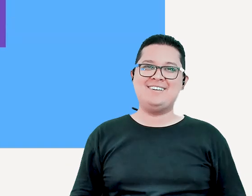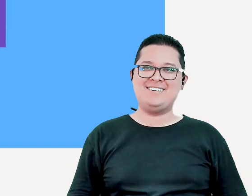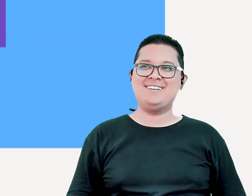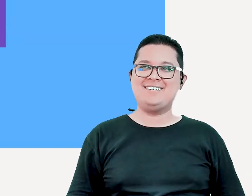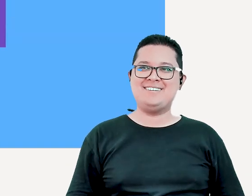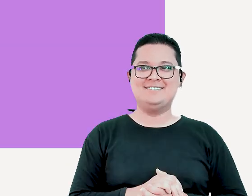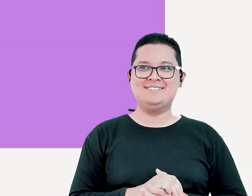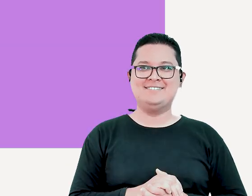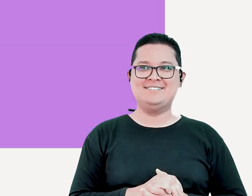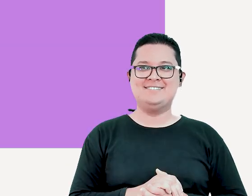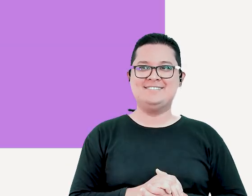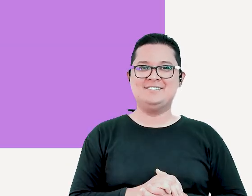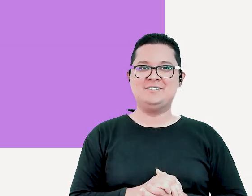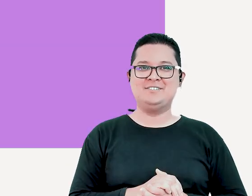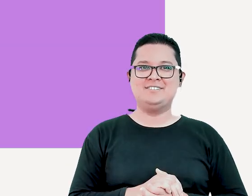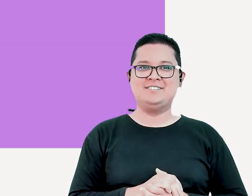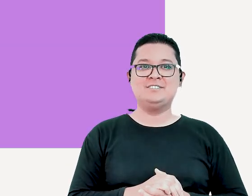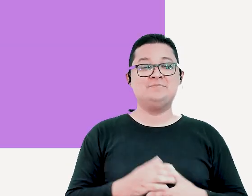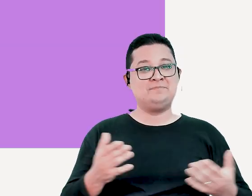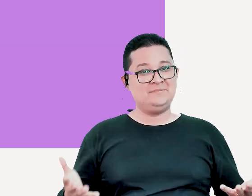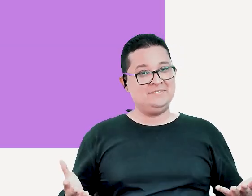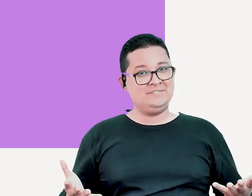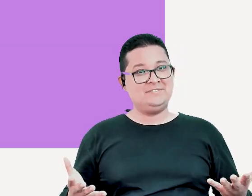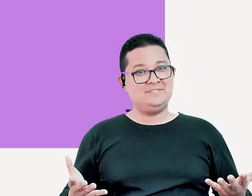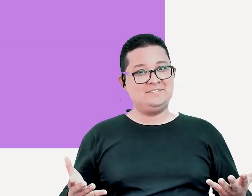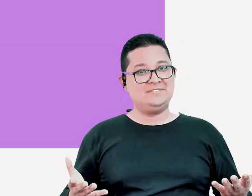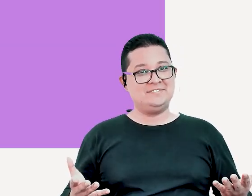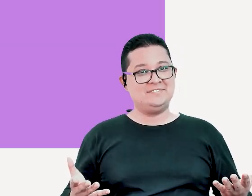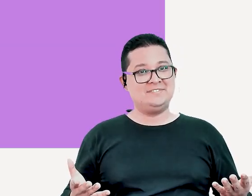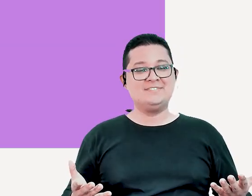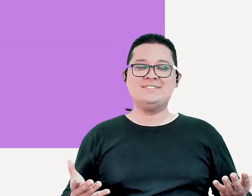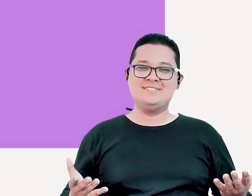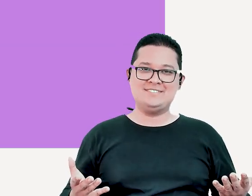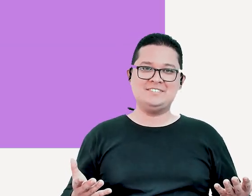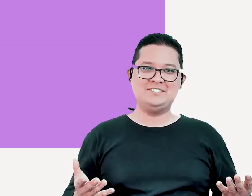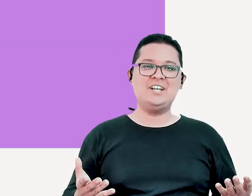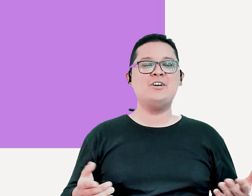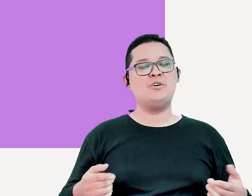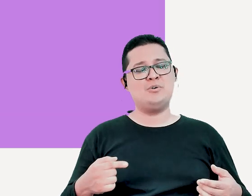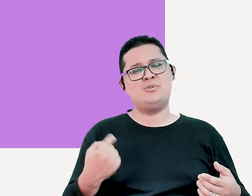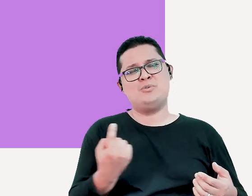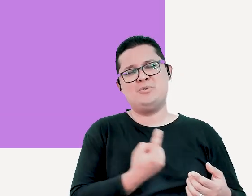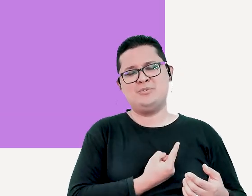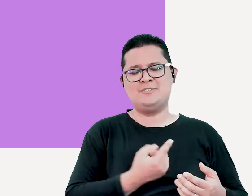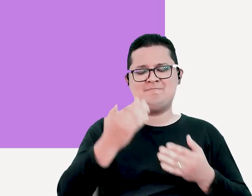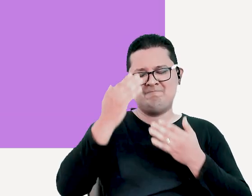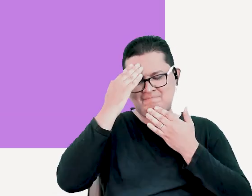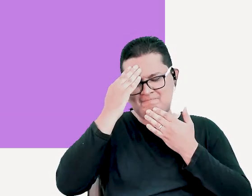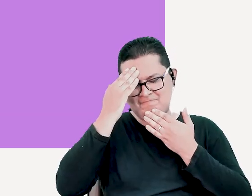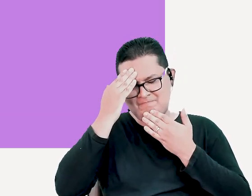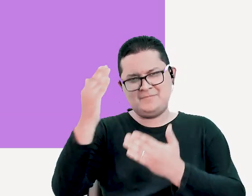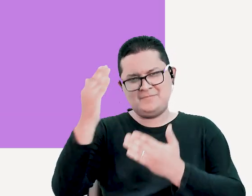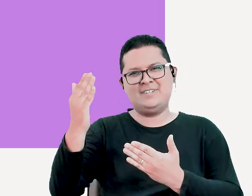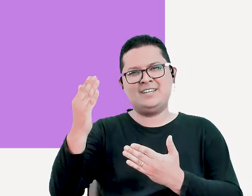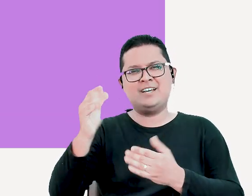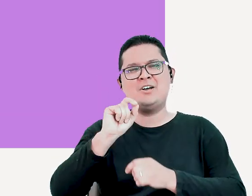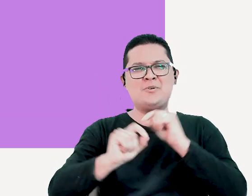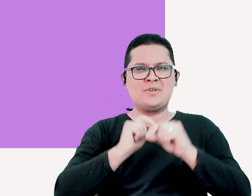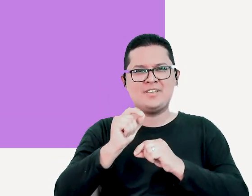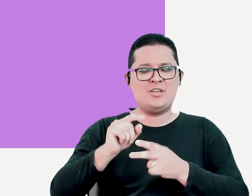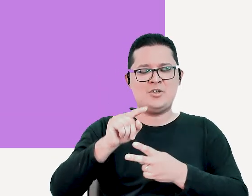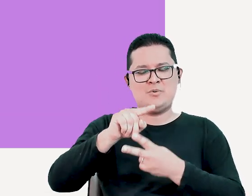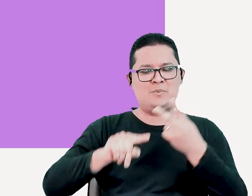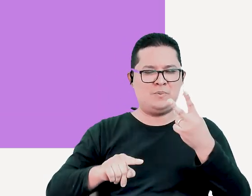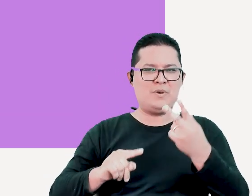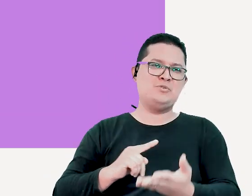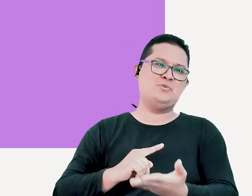Maravilhosa. Bom, gente, não precisa nem falar que a gente precisa agradecer demais aí esse patrocínio, esse apoio que a gente recebeu, porque se